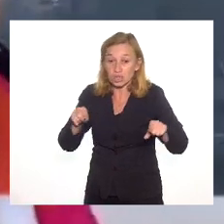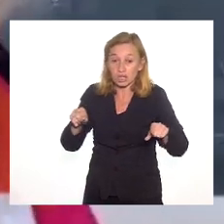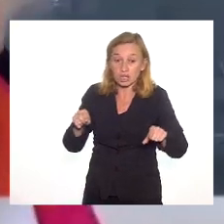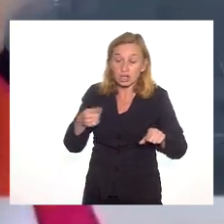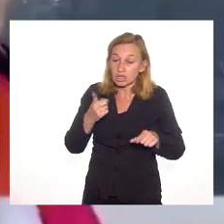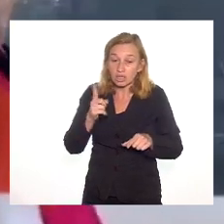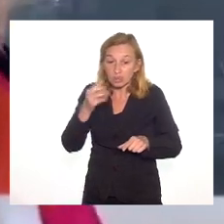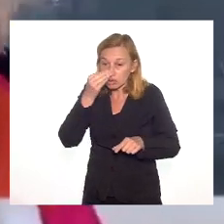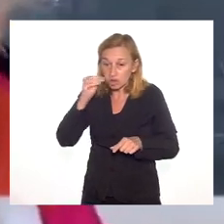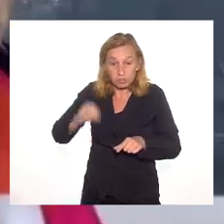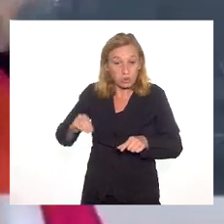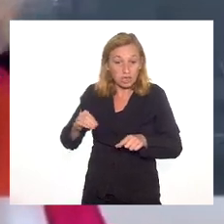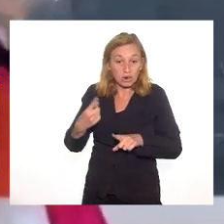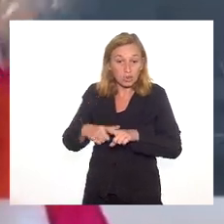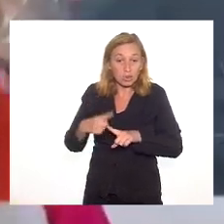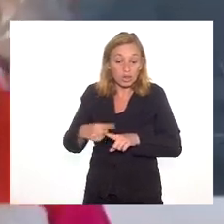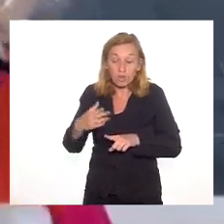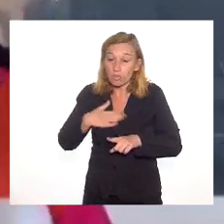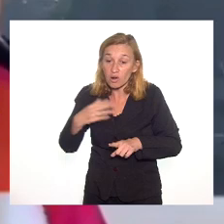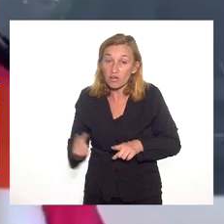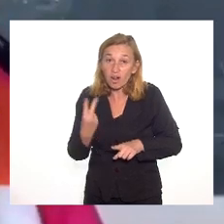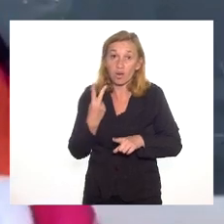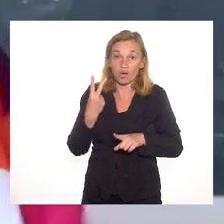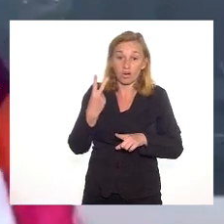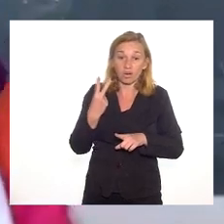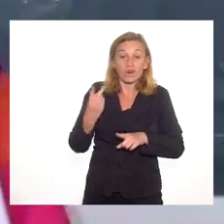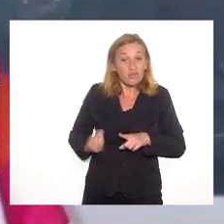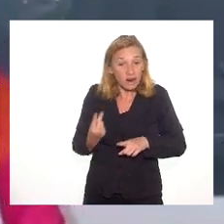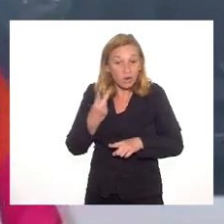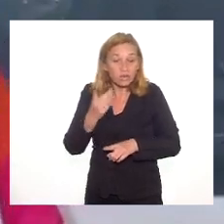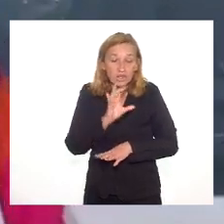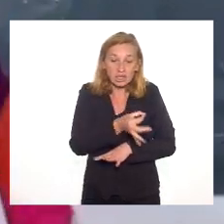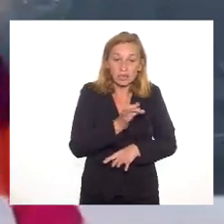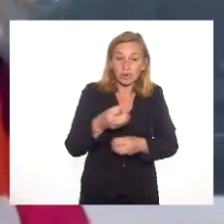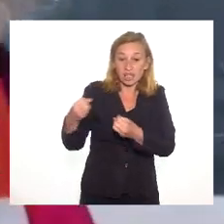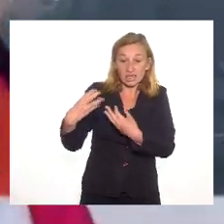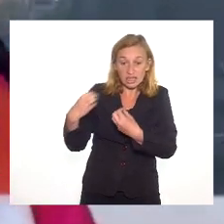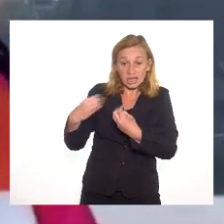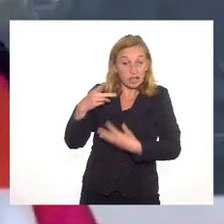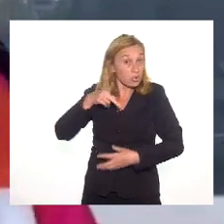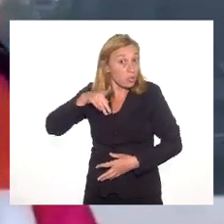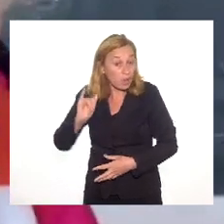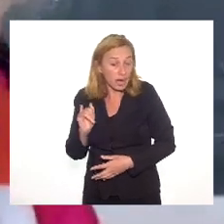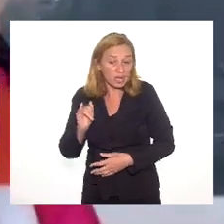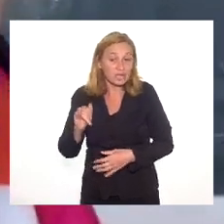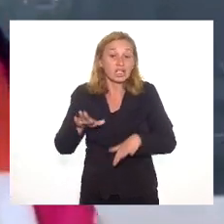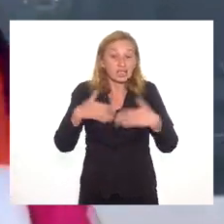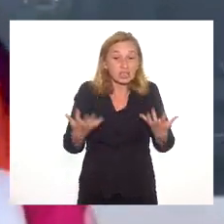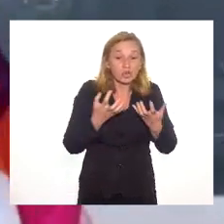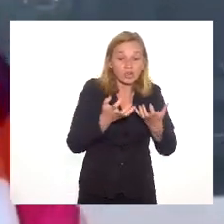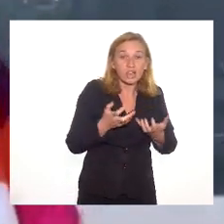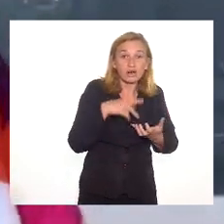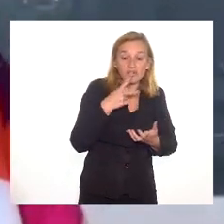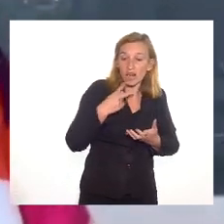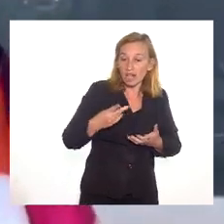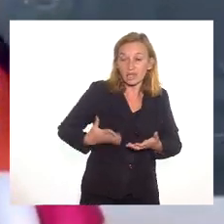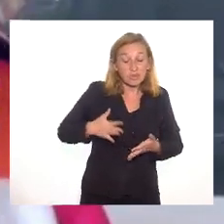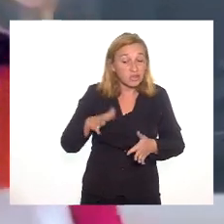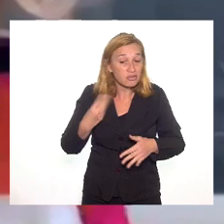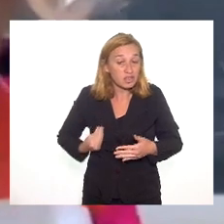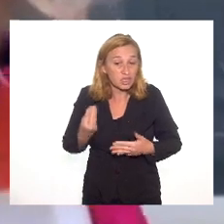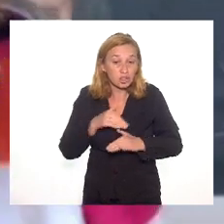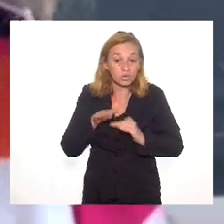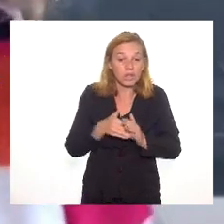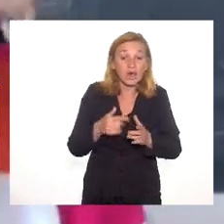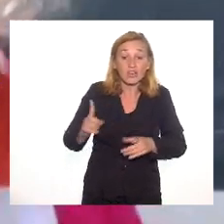desfaço dela, não abro mão, porque são os meus valores, valores, inclusive, ensinados pelos meus pais. Então, eu quero levar isso para o resto da vida.